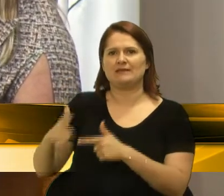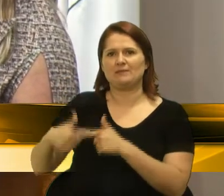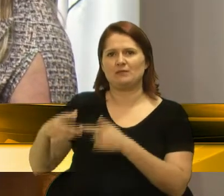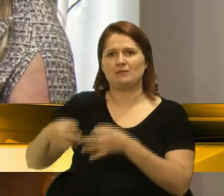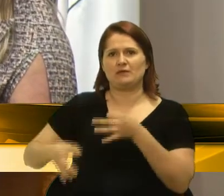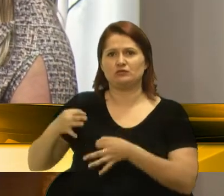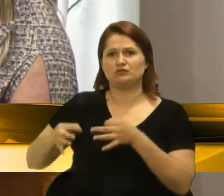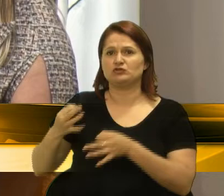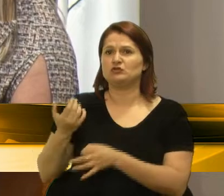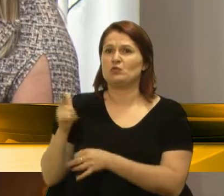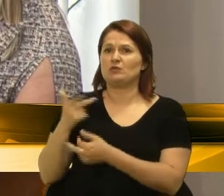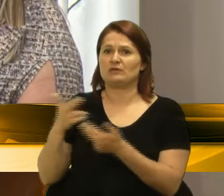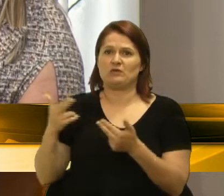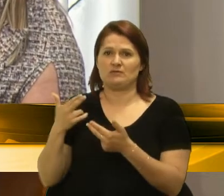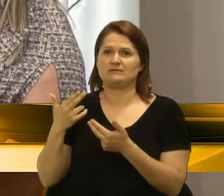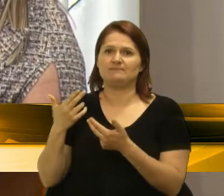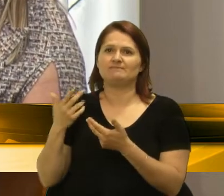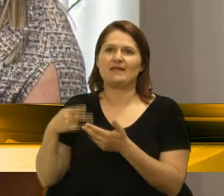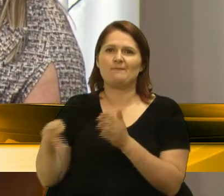contra o prefeito,